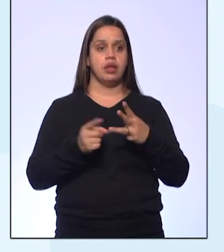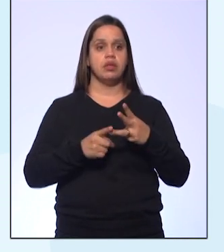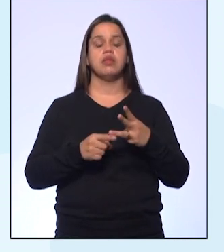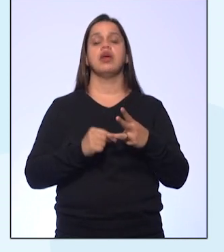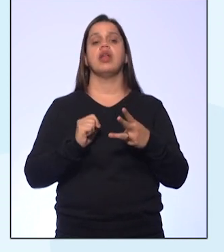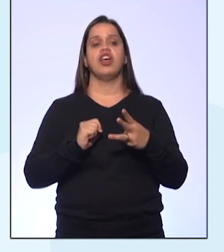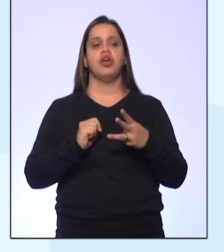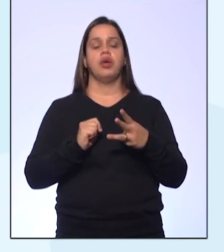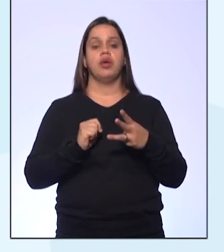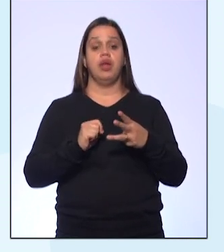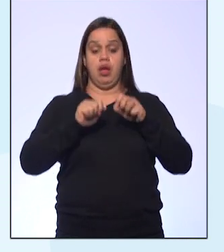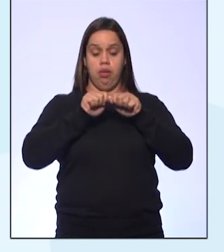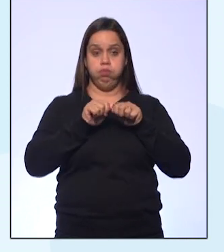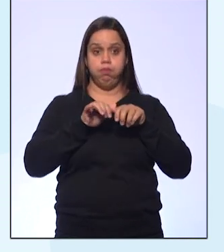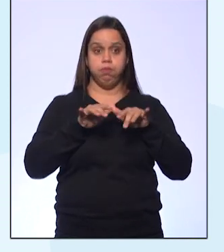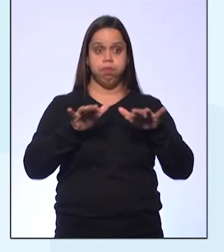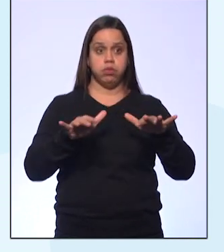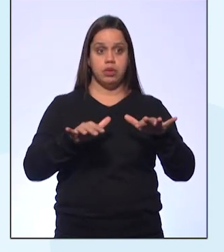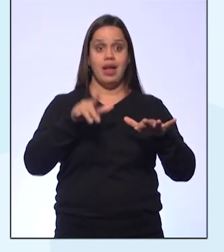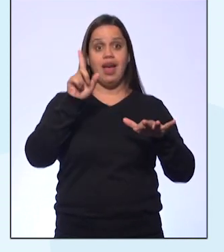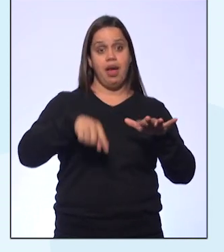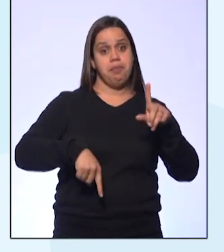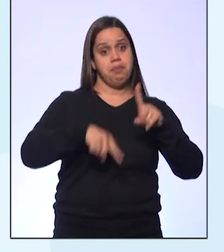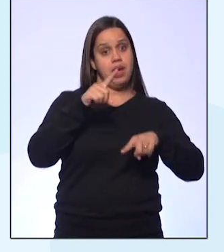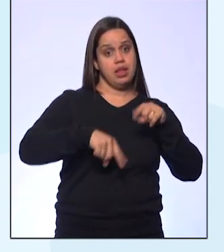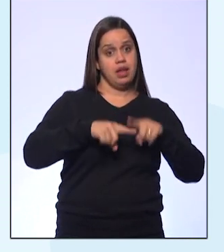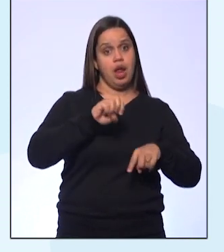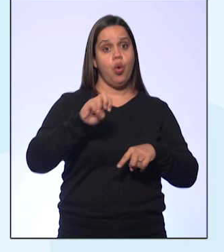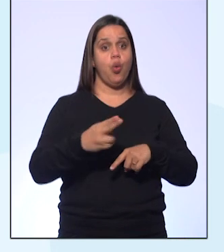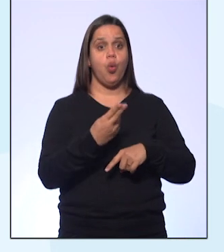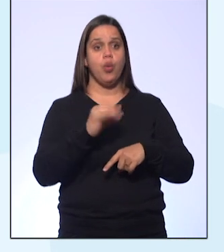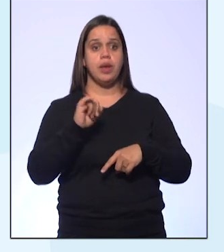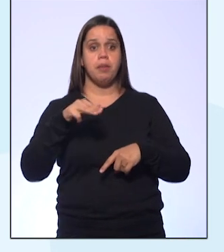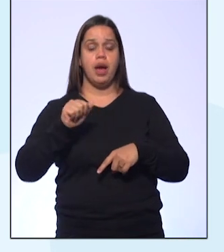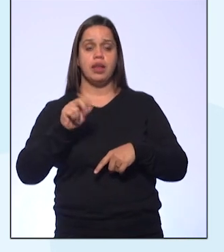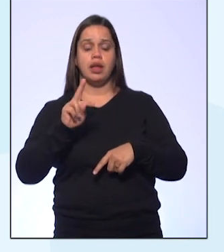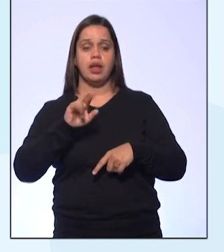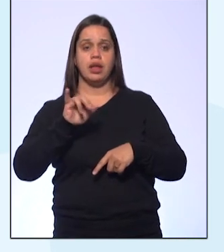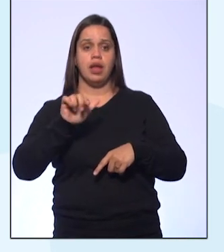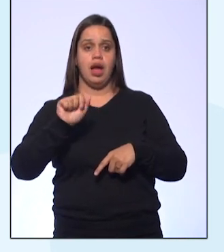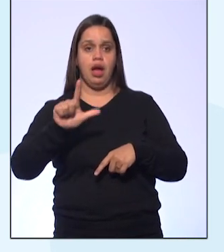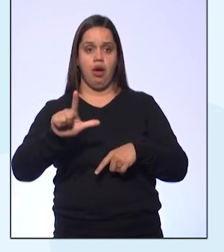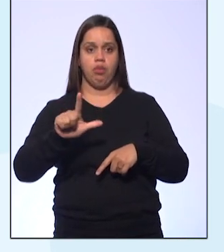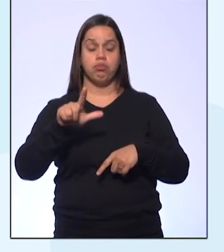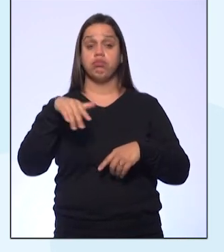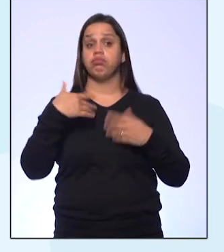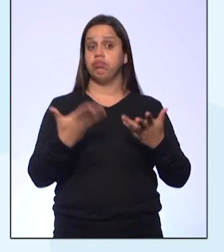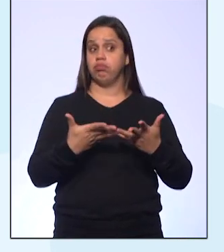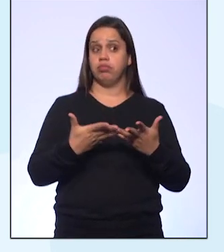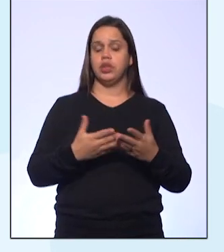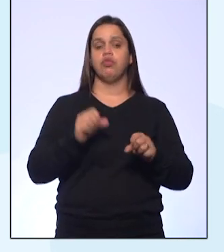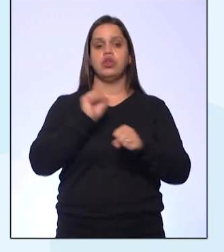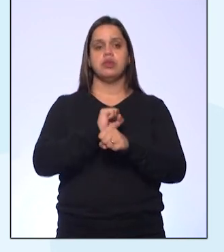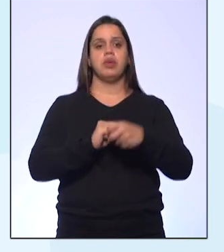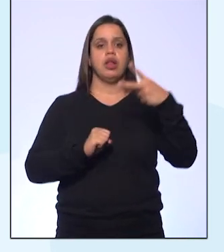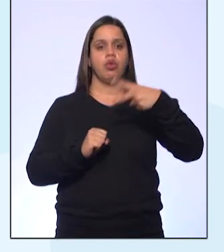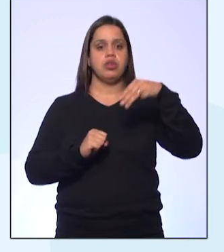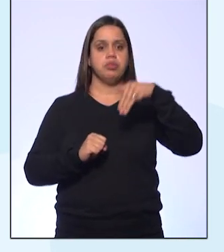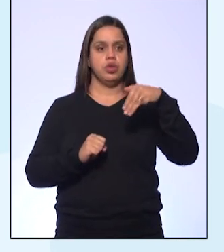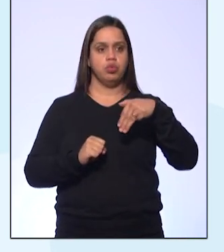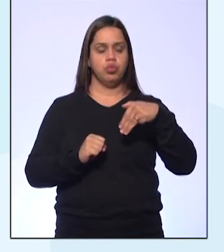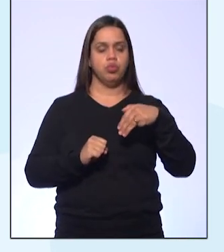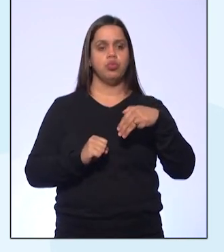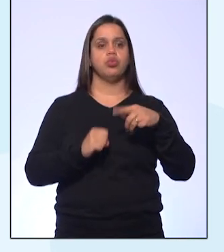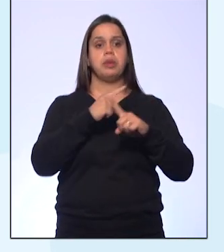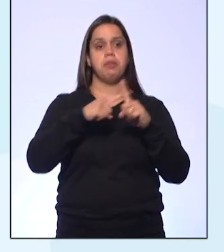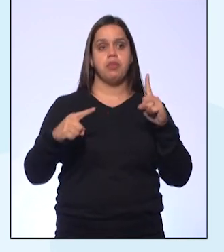questão: esse fluxo é material ou imaterial? Essa questão vai ficar por 2 minutos e meio para vocês na